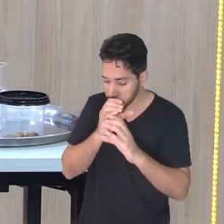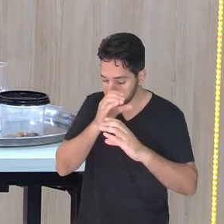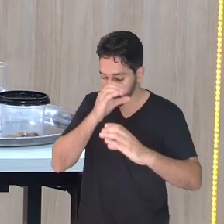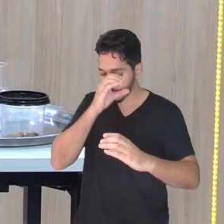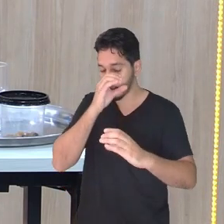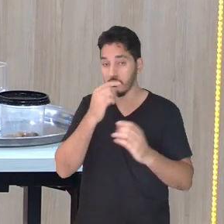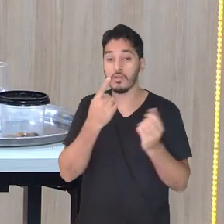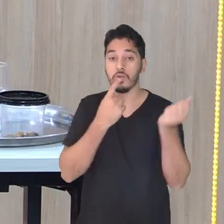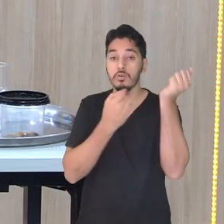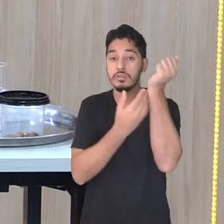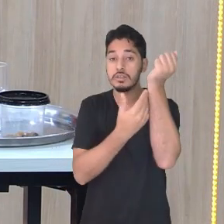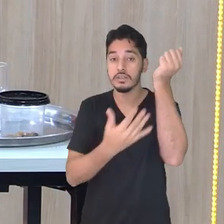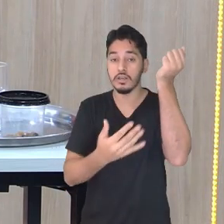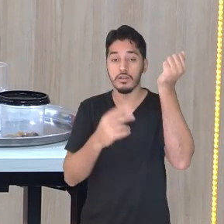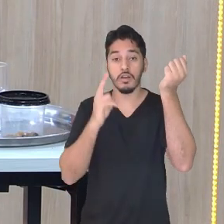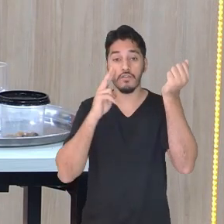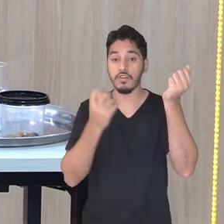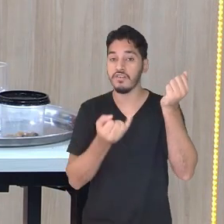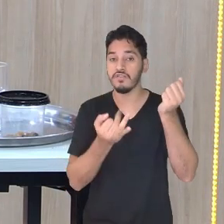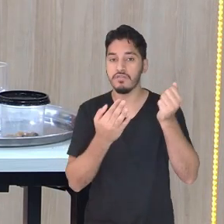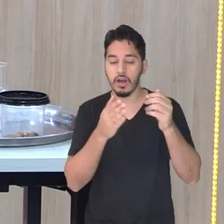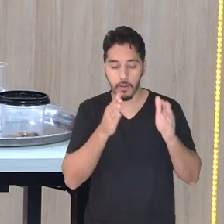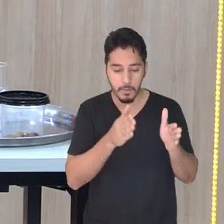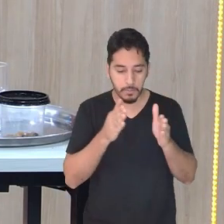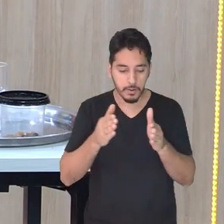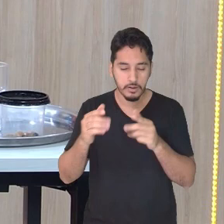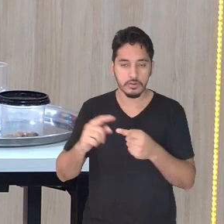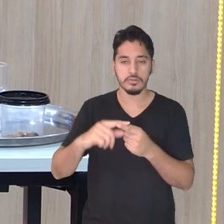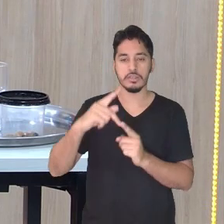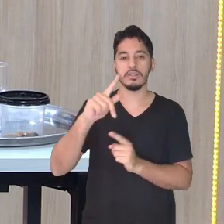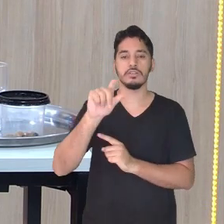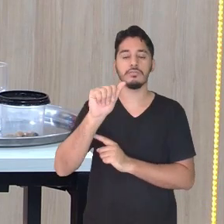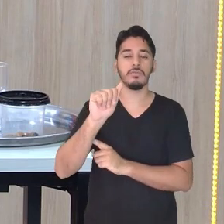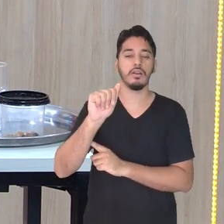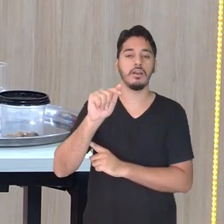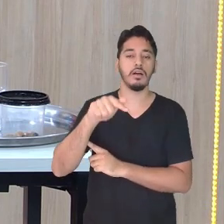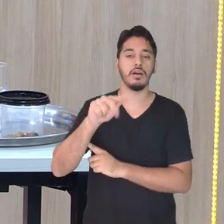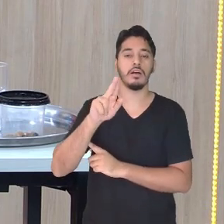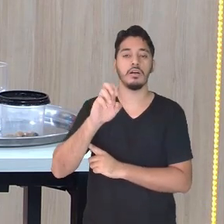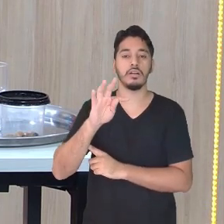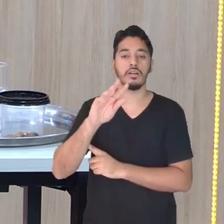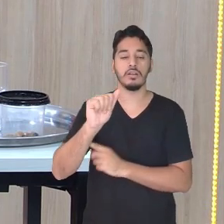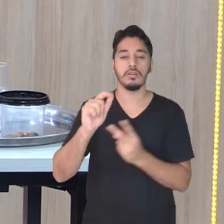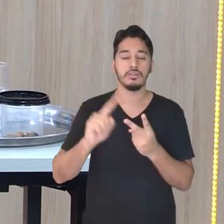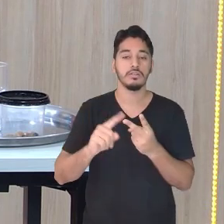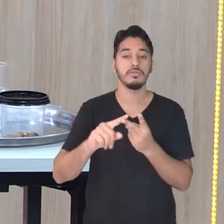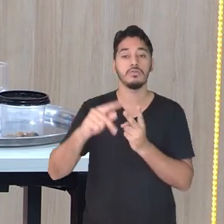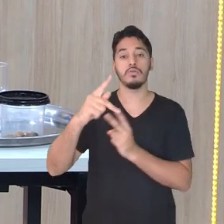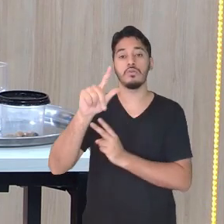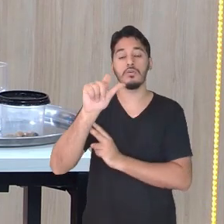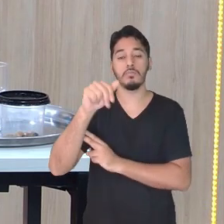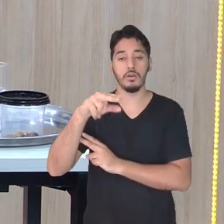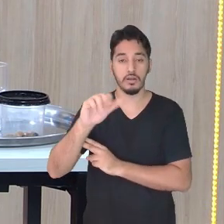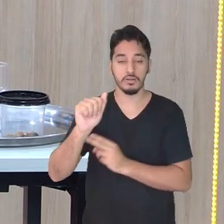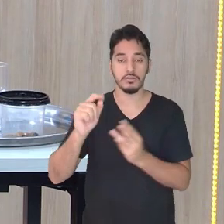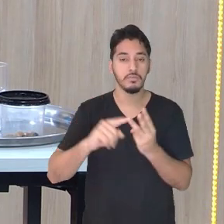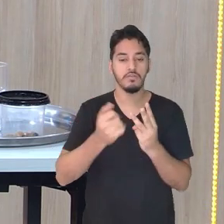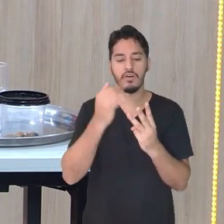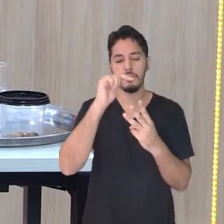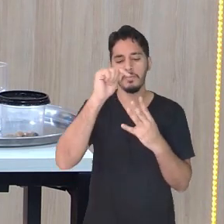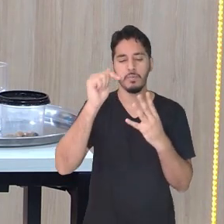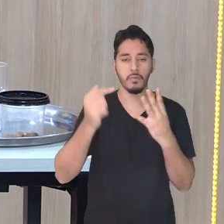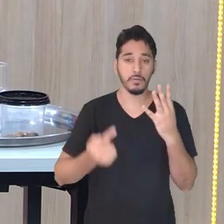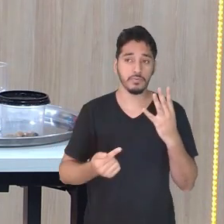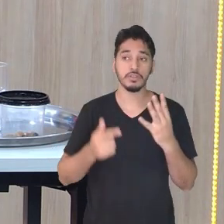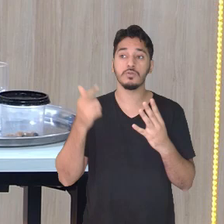sangue, a gente consegue ver várias fases. As plaquetas, as hemácias, o plasma, os leucócitos.